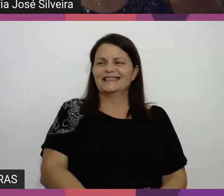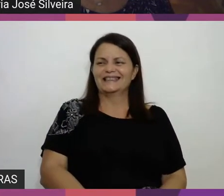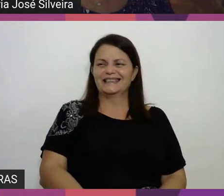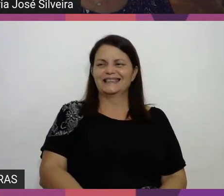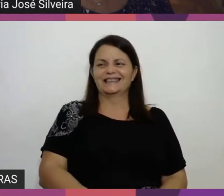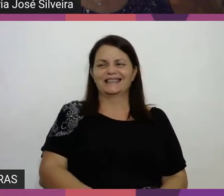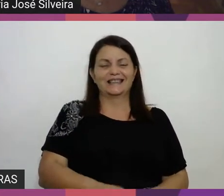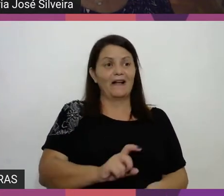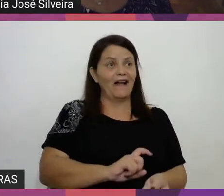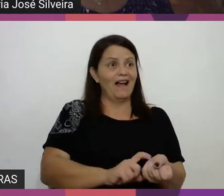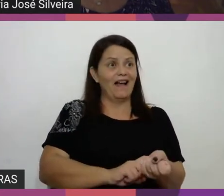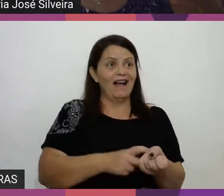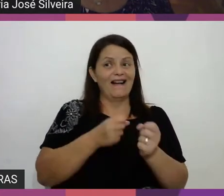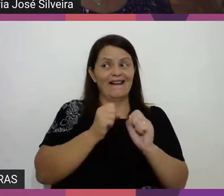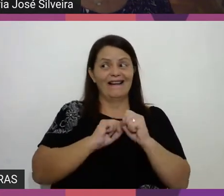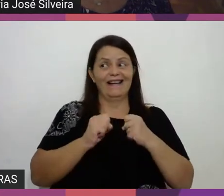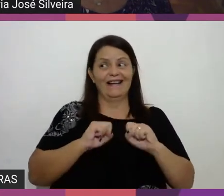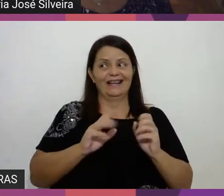nervosa